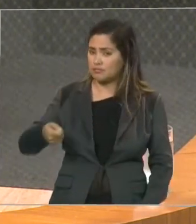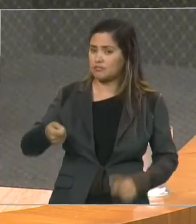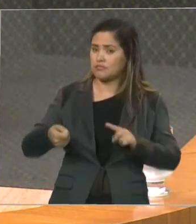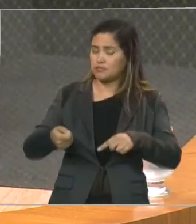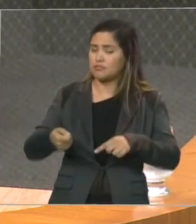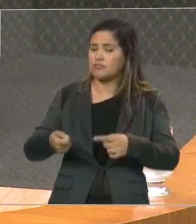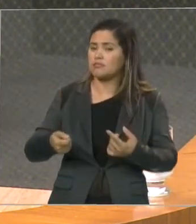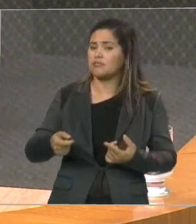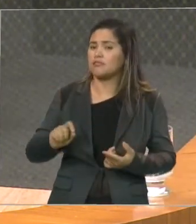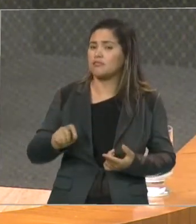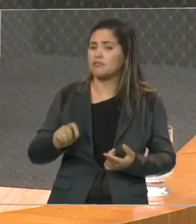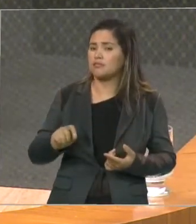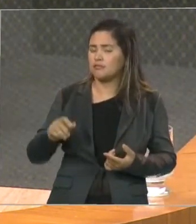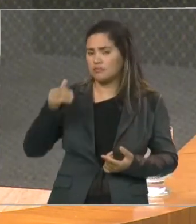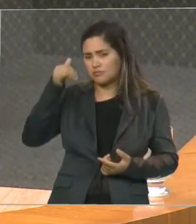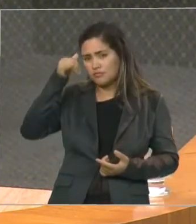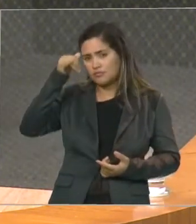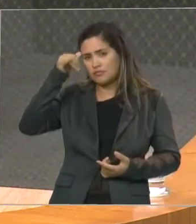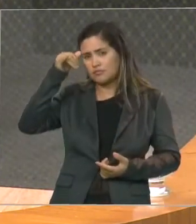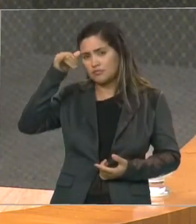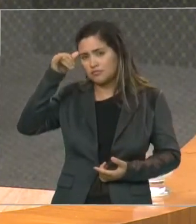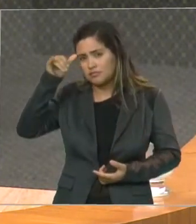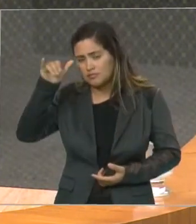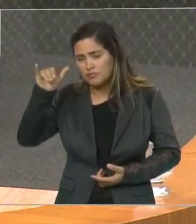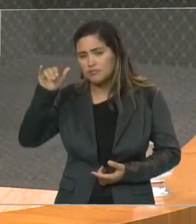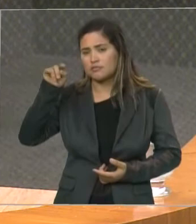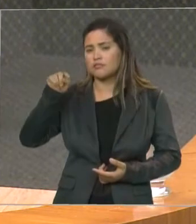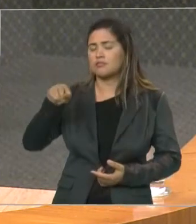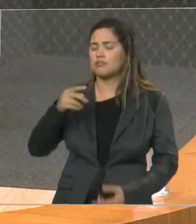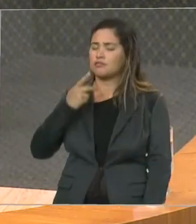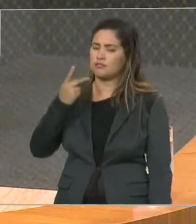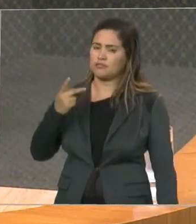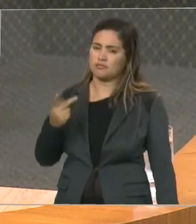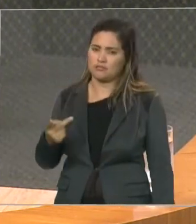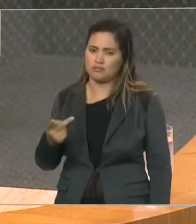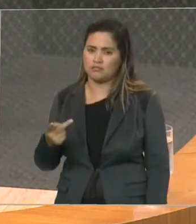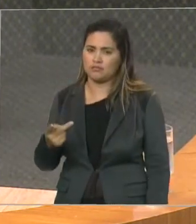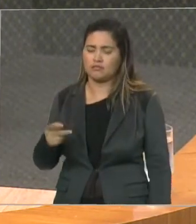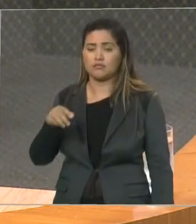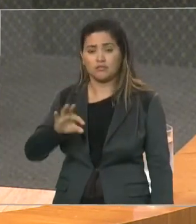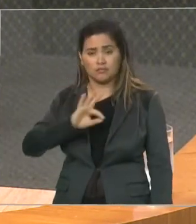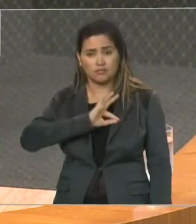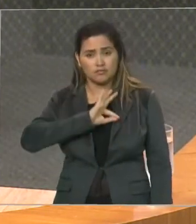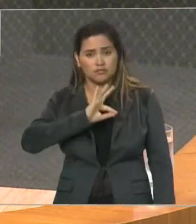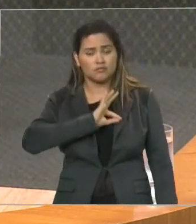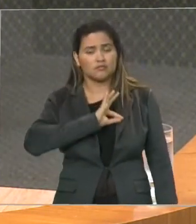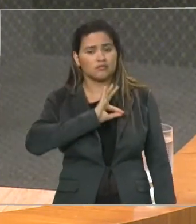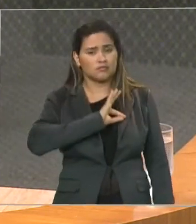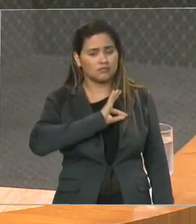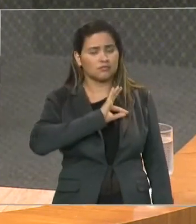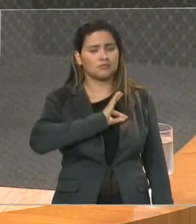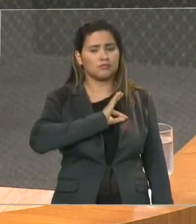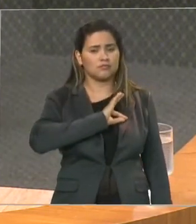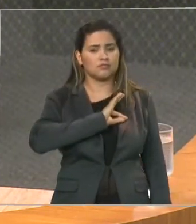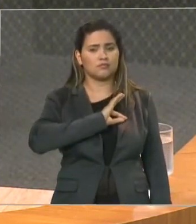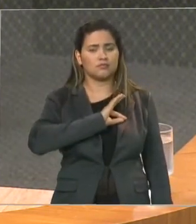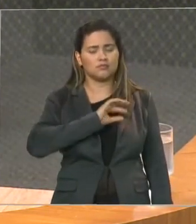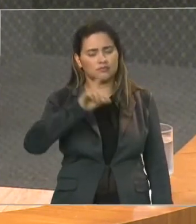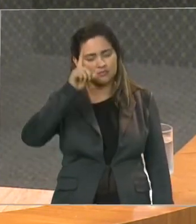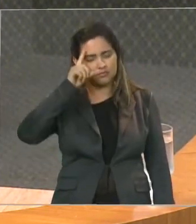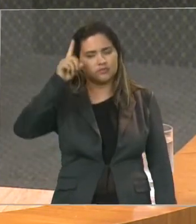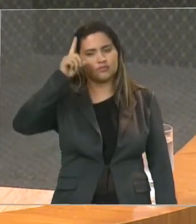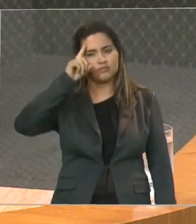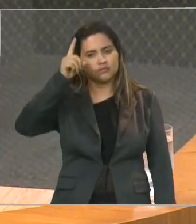sendo execrado tenha o direito à voz, que um oficial que está sendo todo dia acusado